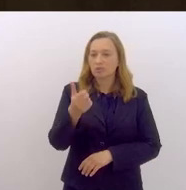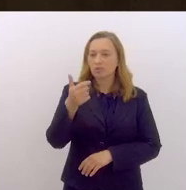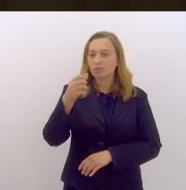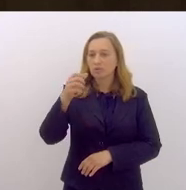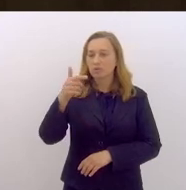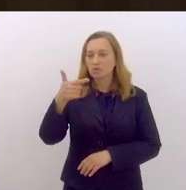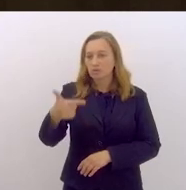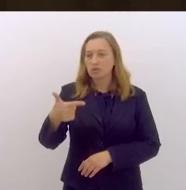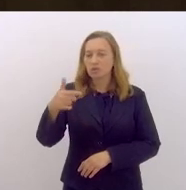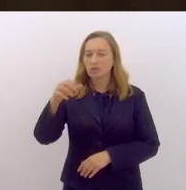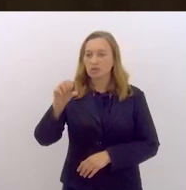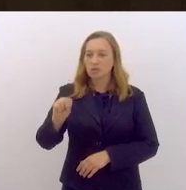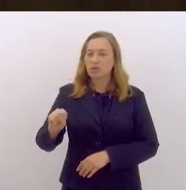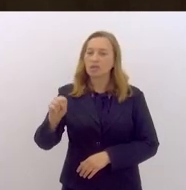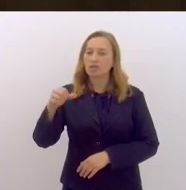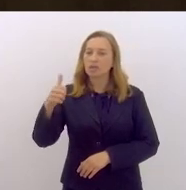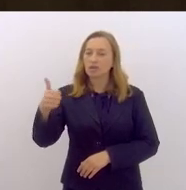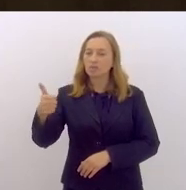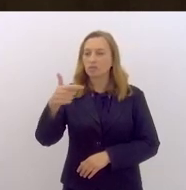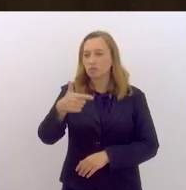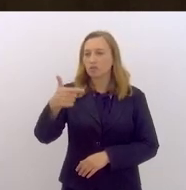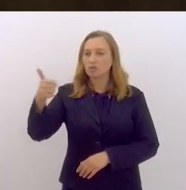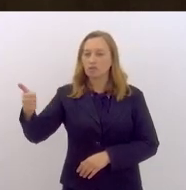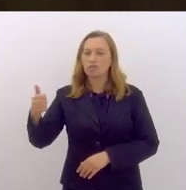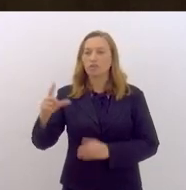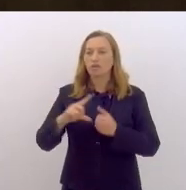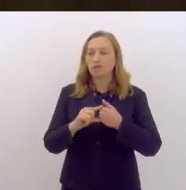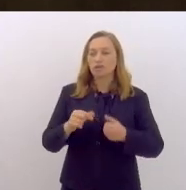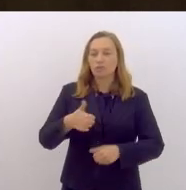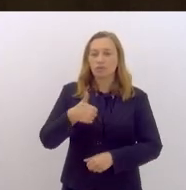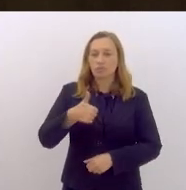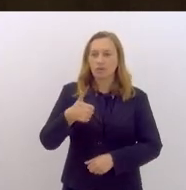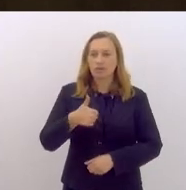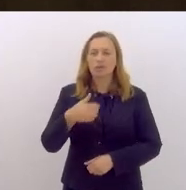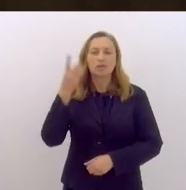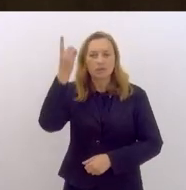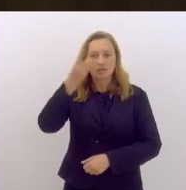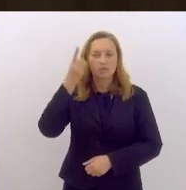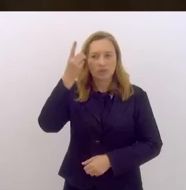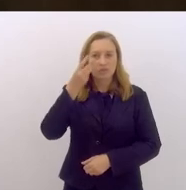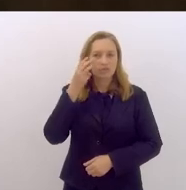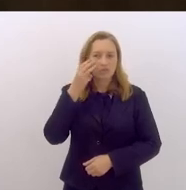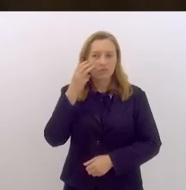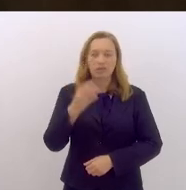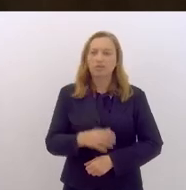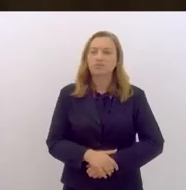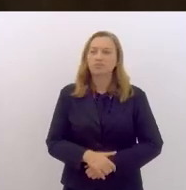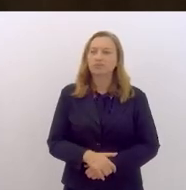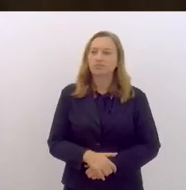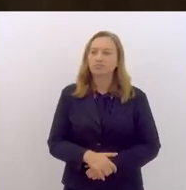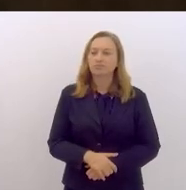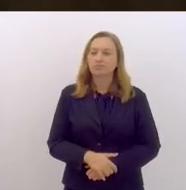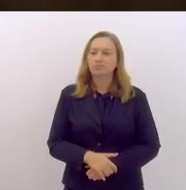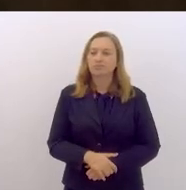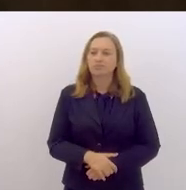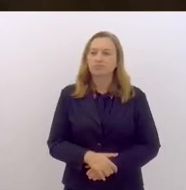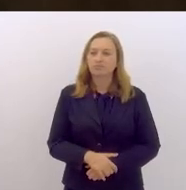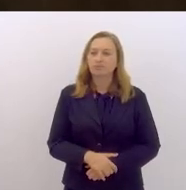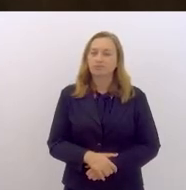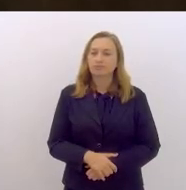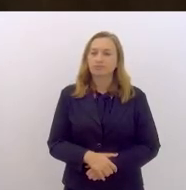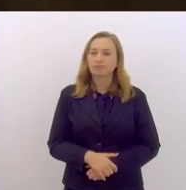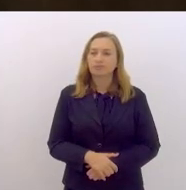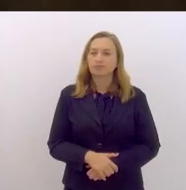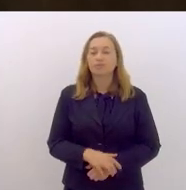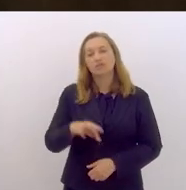6.281, de 2012, no artigo 1º, deputado Valdeque, diz o seguinte, se